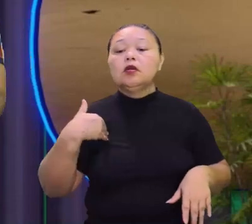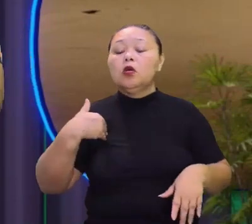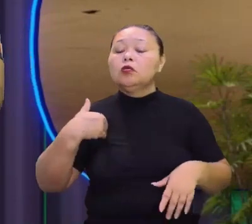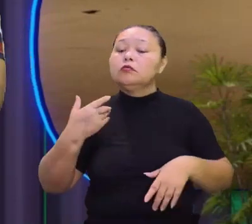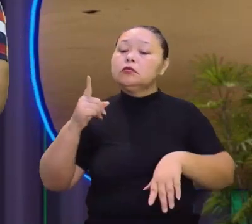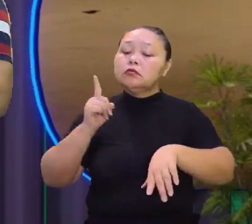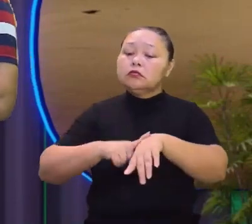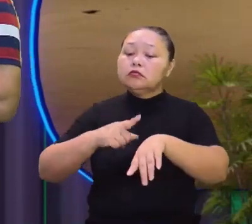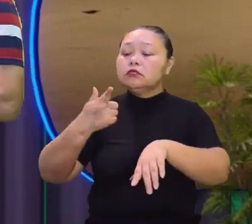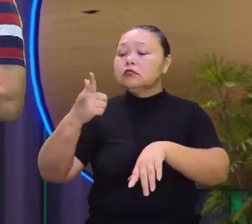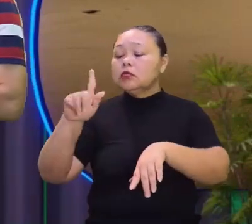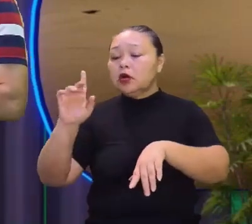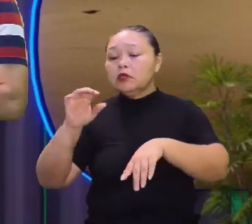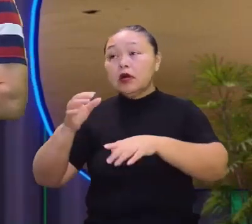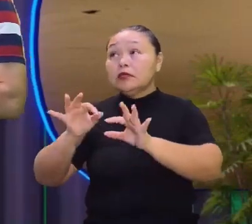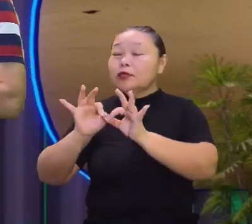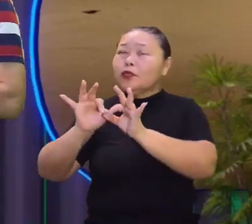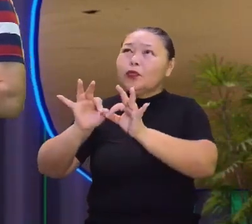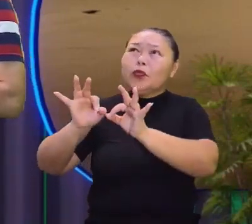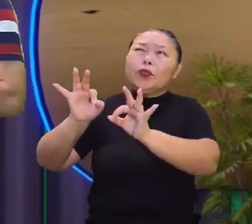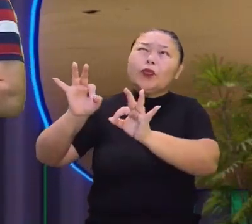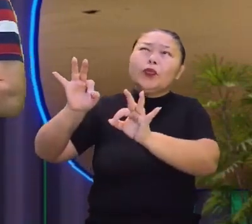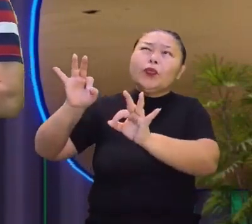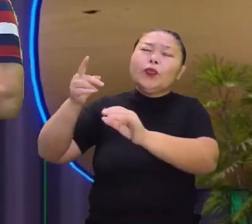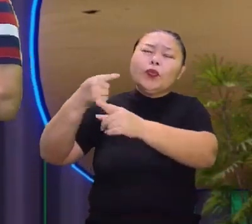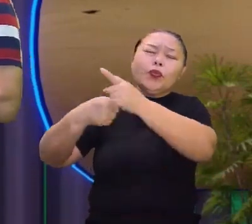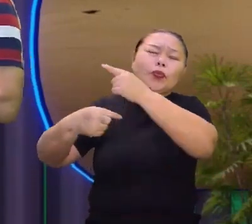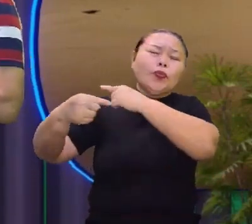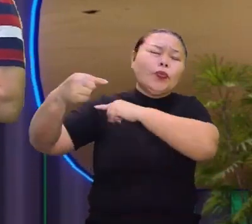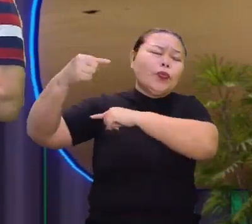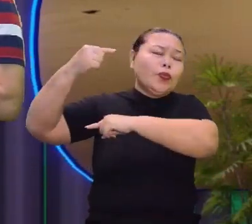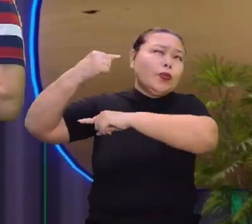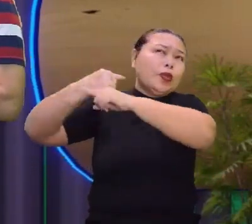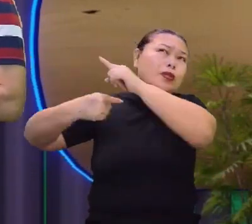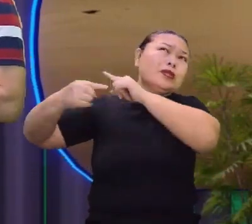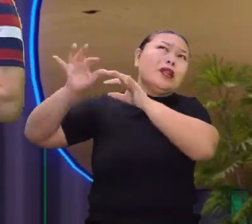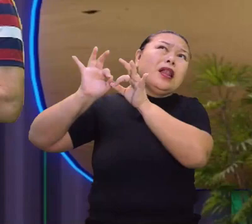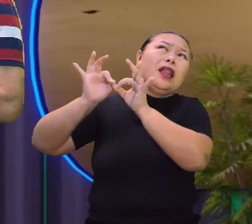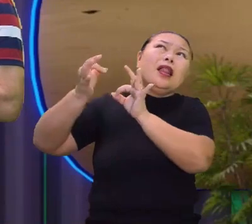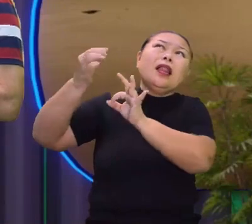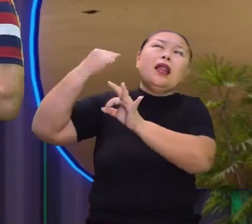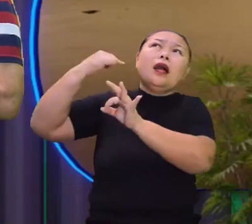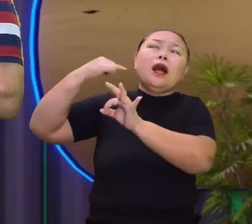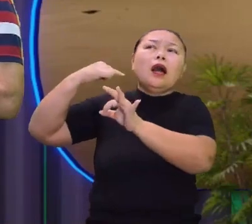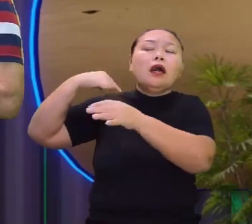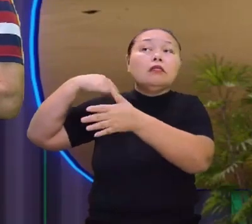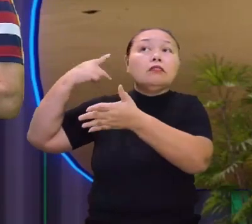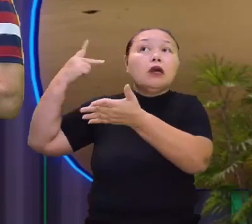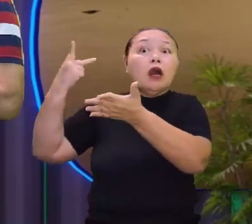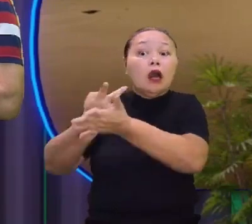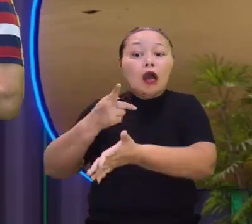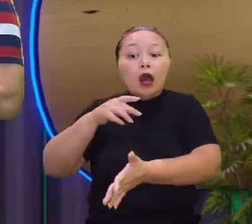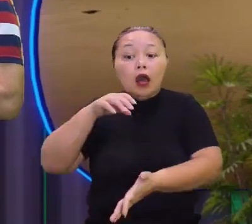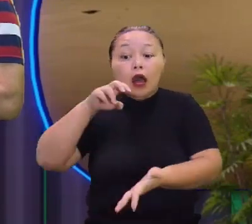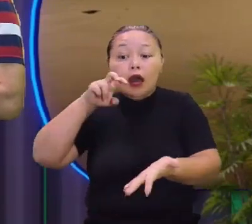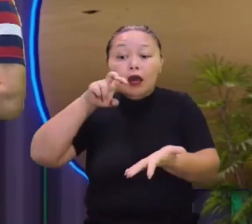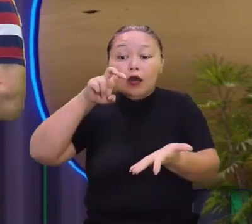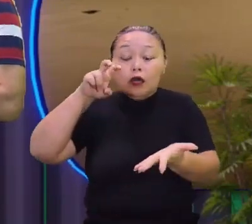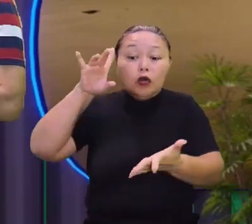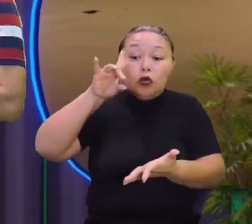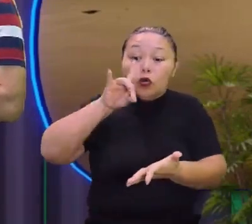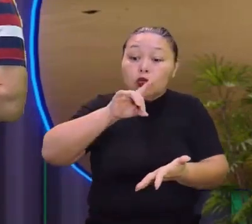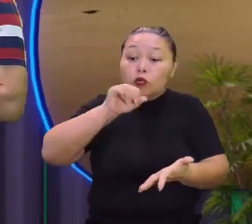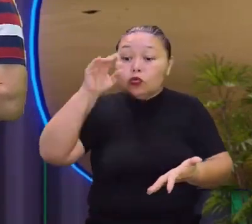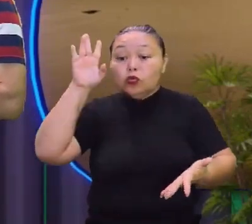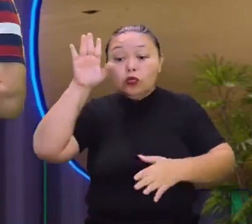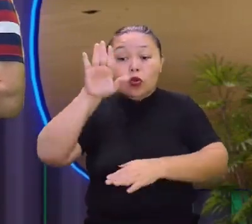tempo geológico, ele é muito distante, acontecem muitas coisas, muitas das vezes a gente pensa que foi do dia para a noite, mas não foi do dia para a noite, né, professor